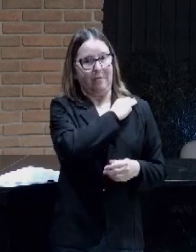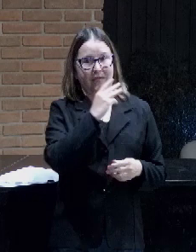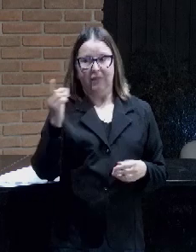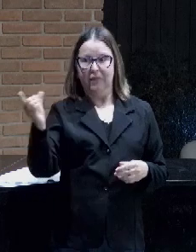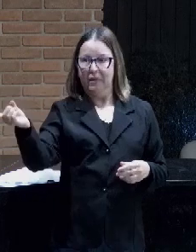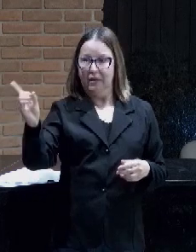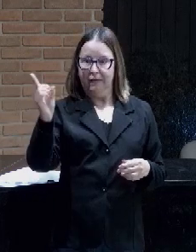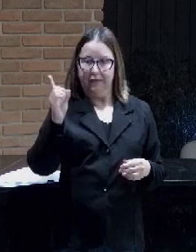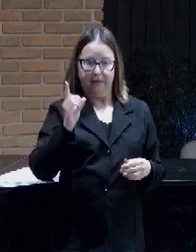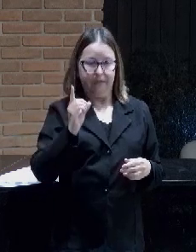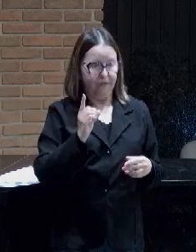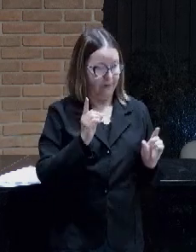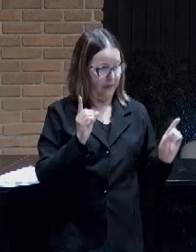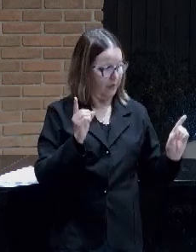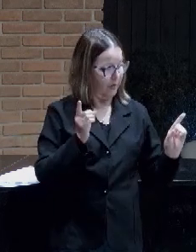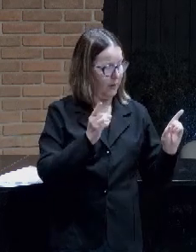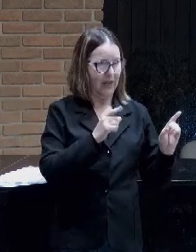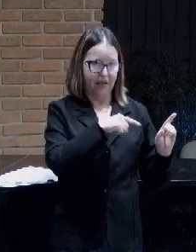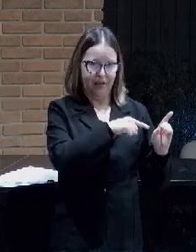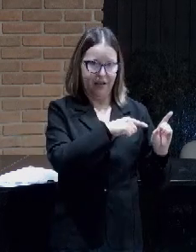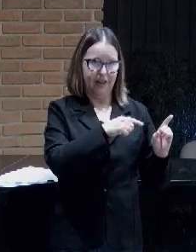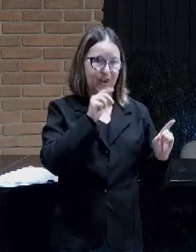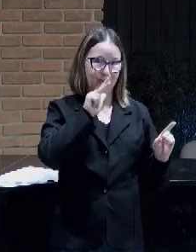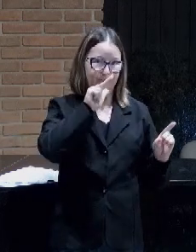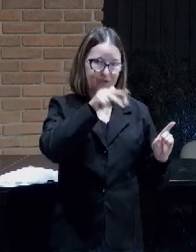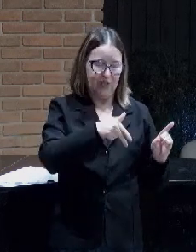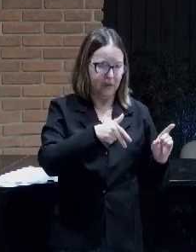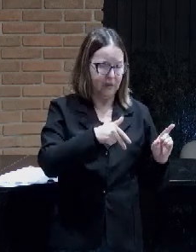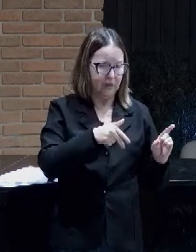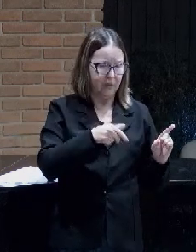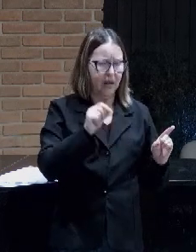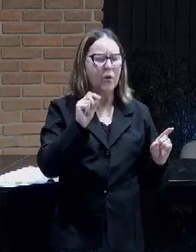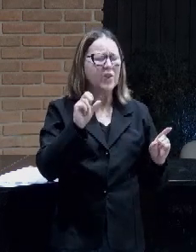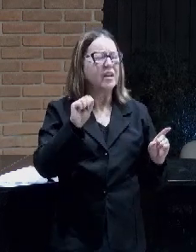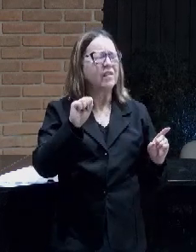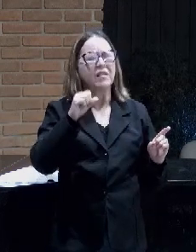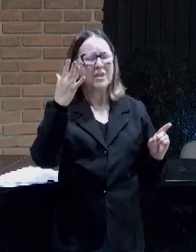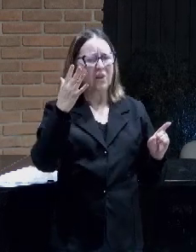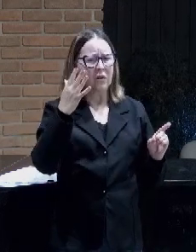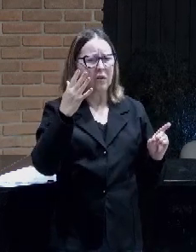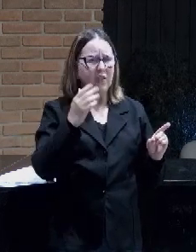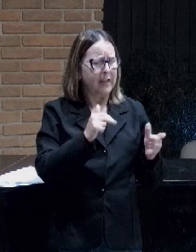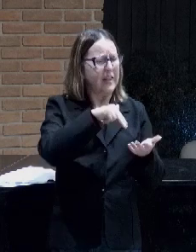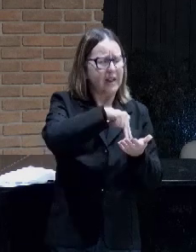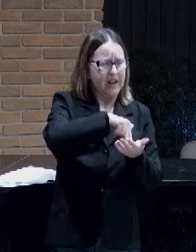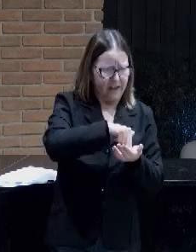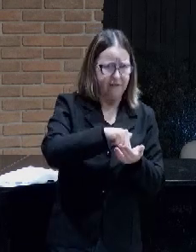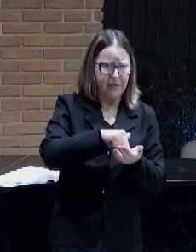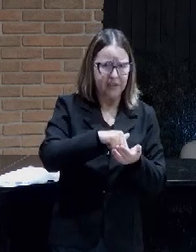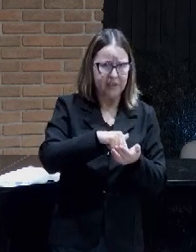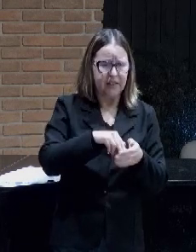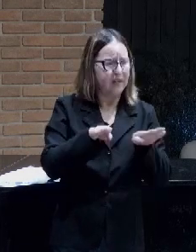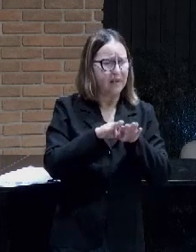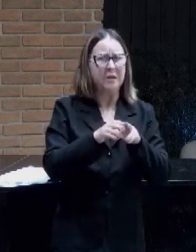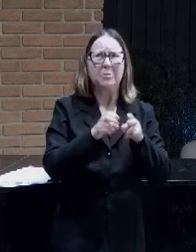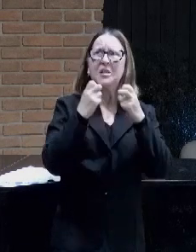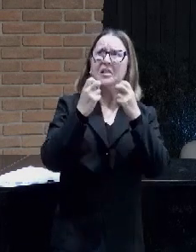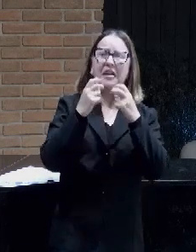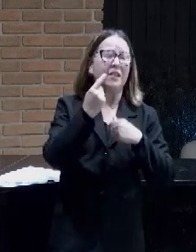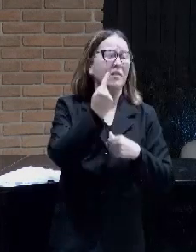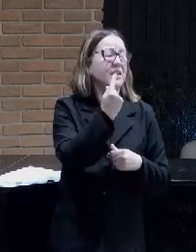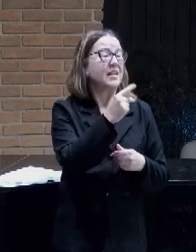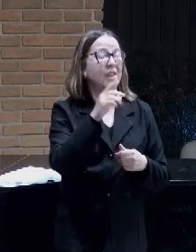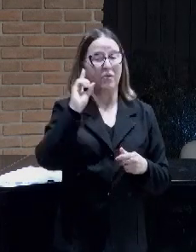Agarrado no sono? Levante-se, invoque o seu Deus, porque talvez assim esse Deus se lembre de nós, para que nós não pereçamos.